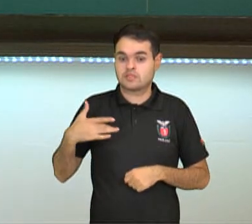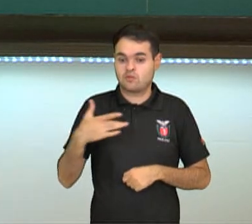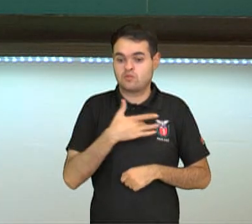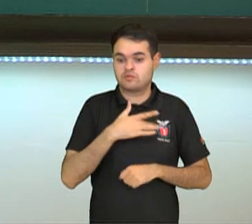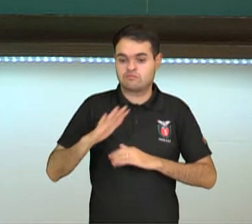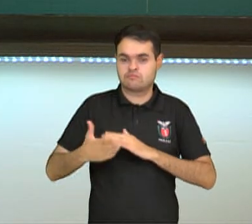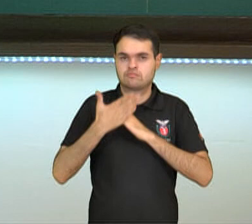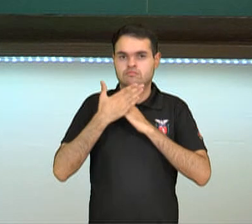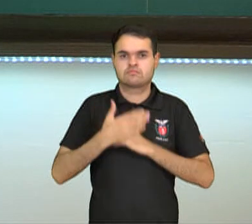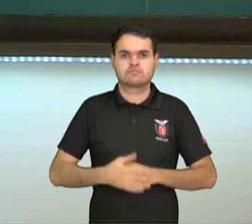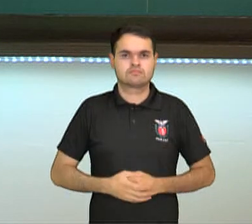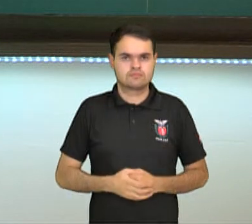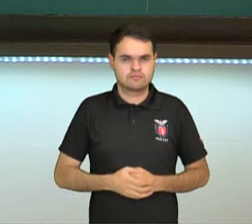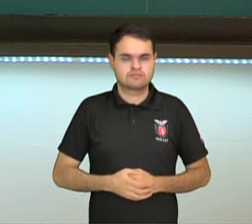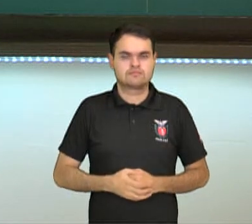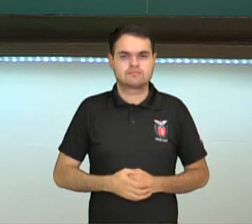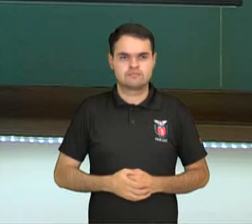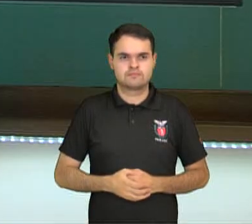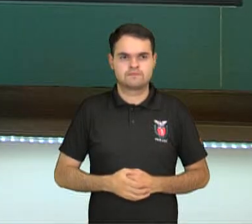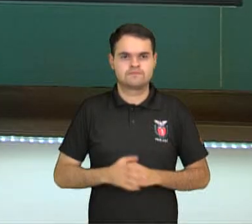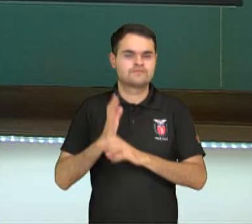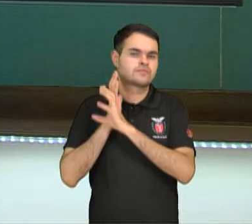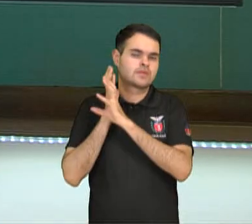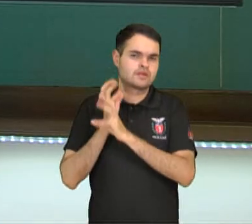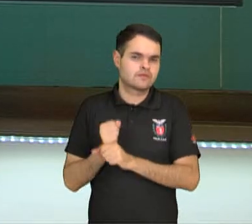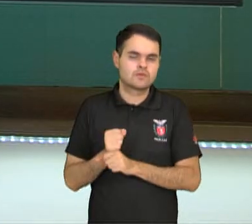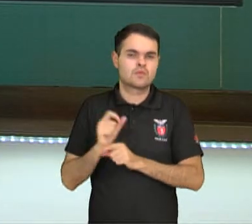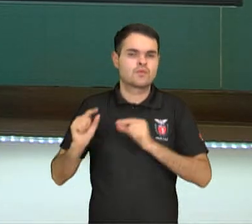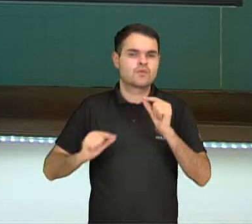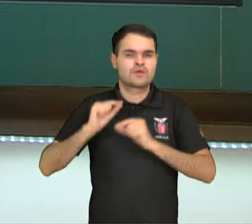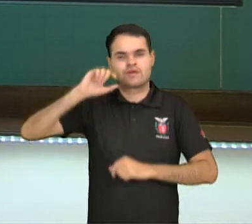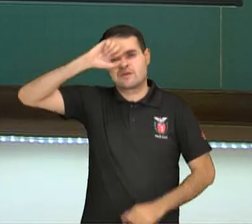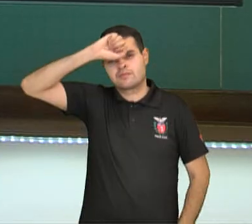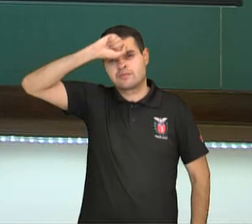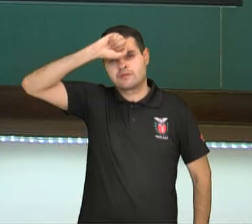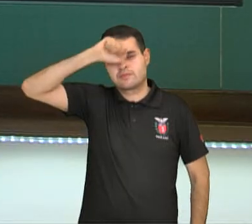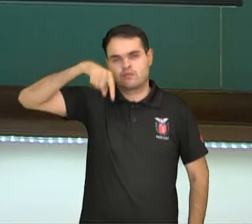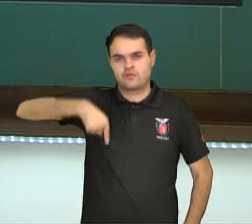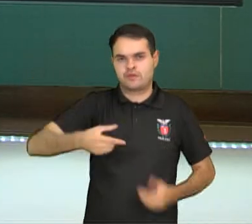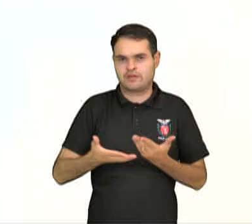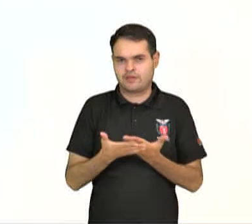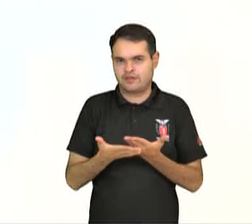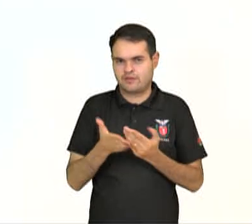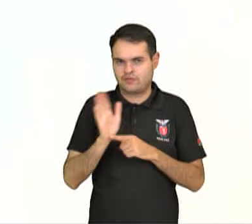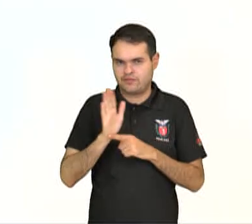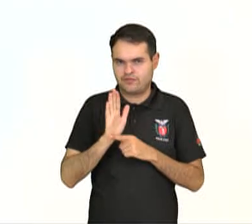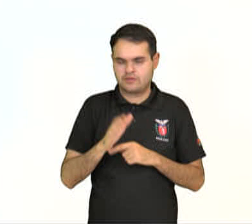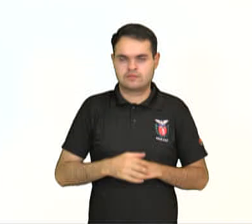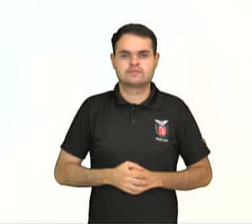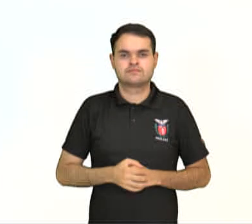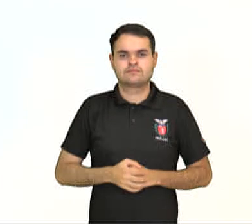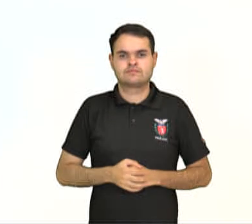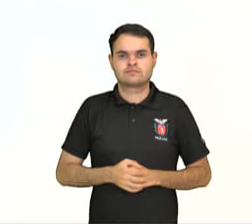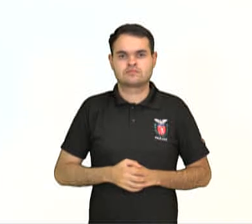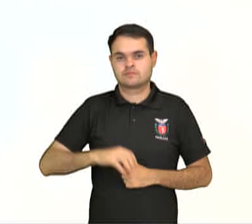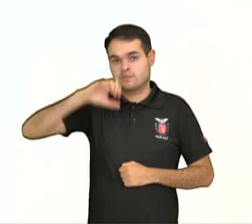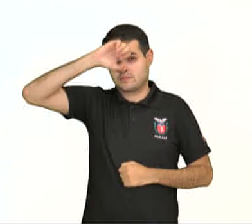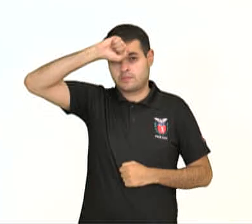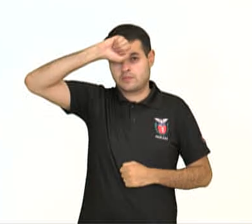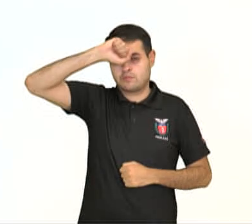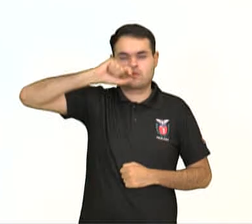a saúde. Então vamos lá, revisando então o que nós falamos aqui nesse vídeo de hoje. Aprendemos